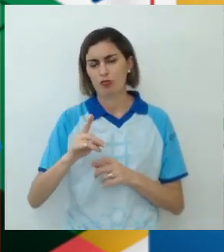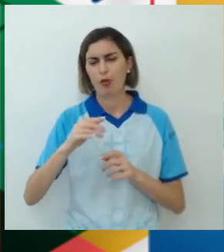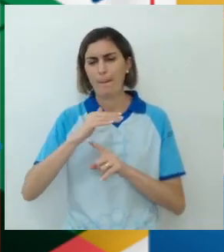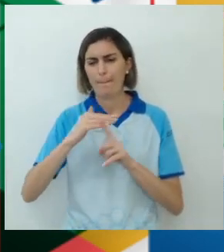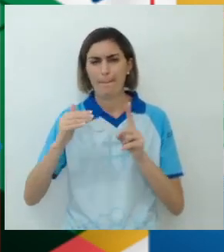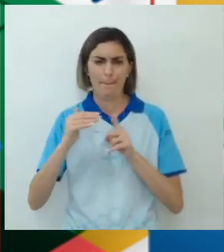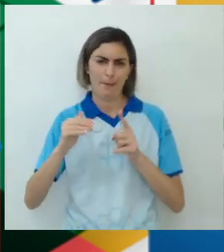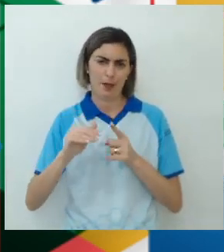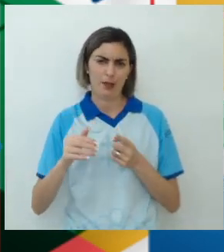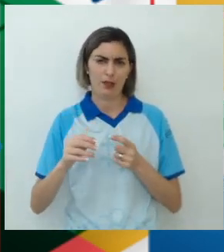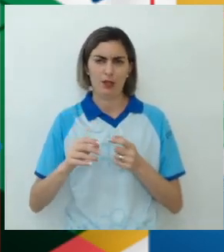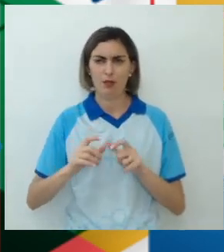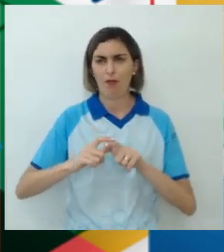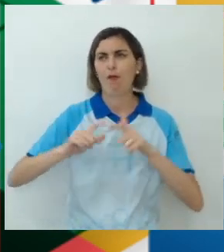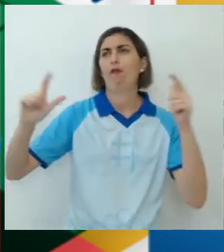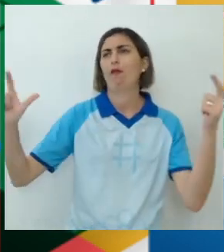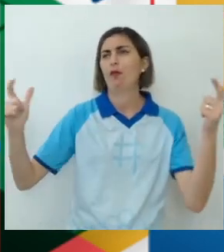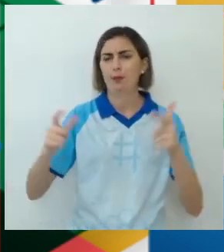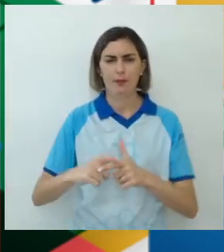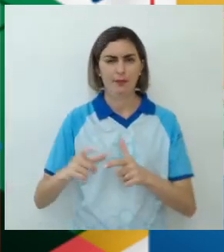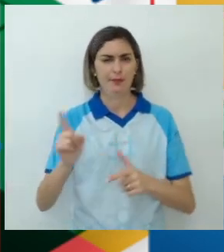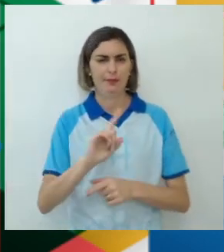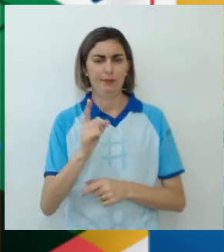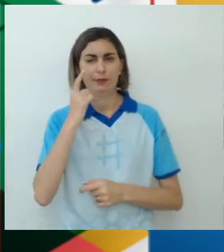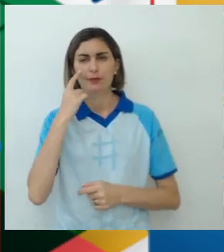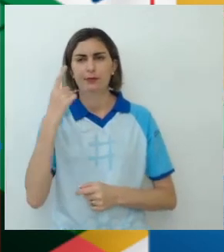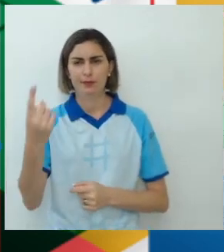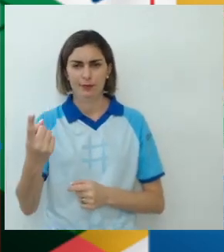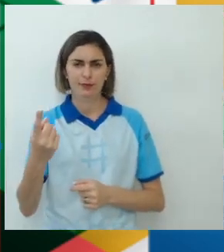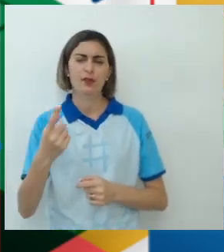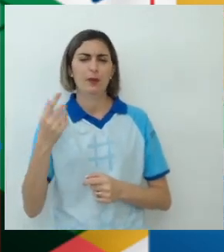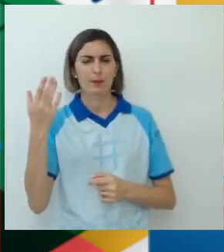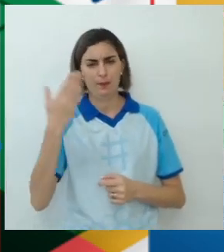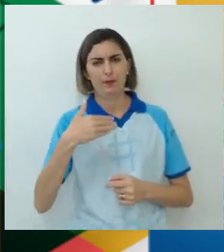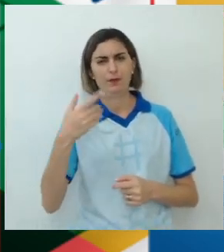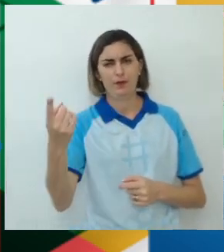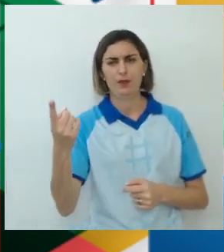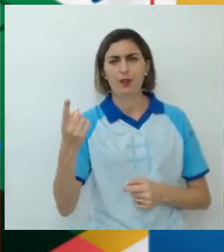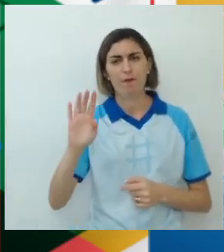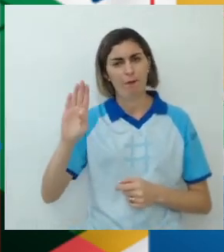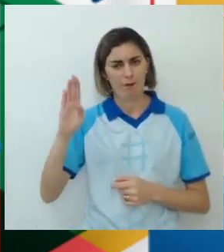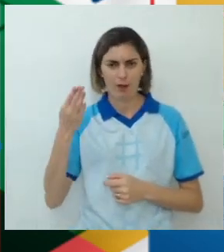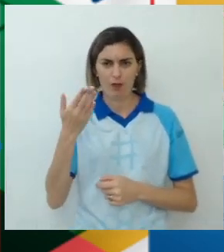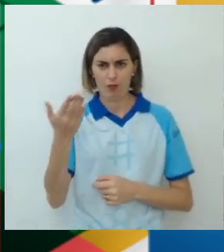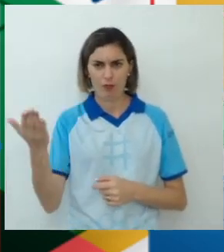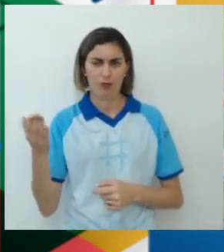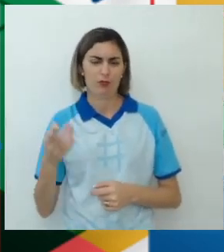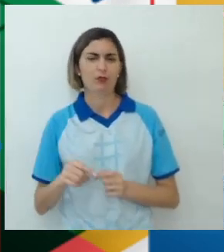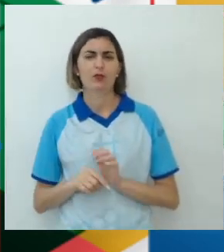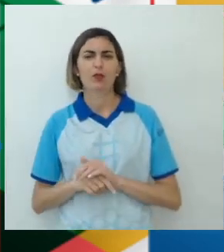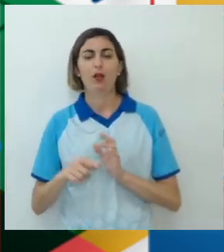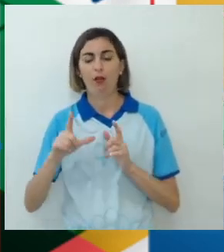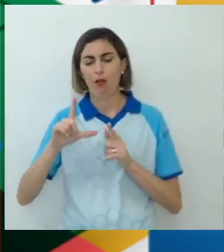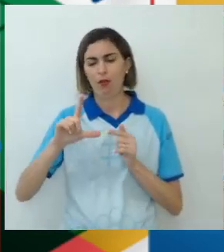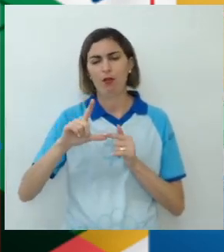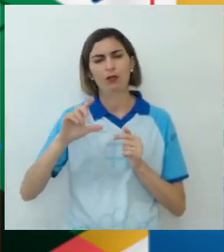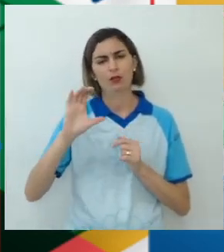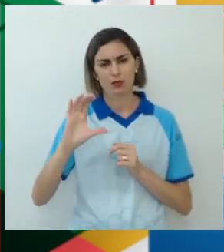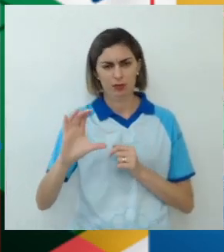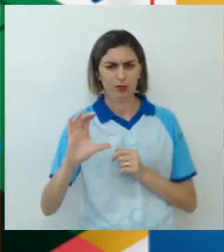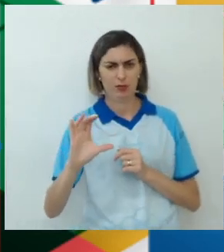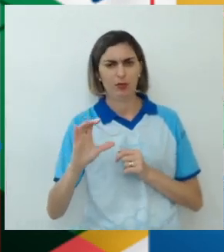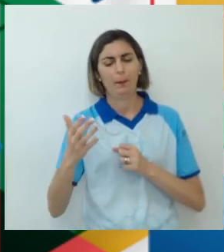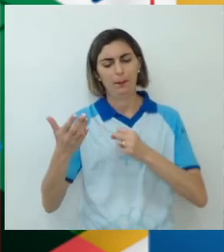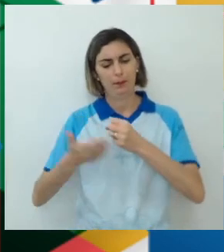parte. Nem grande, nem pequena, né? Então, provavelmente esse item está como falso. Vamos checar os demais. Letra C.